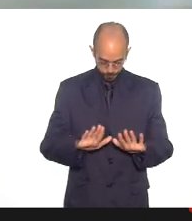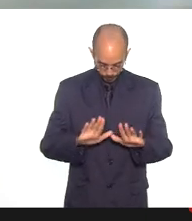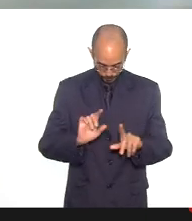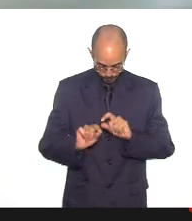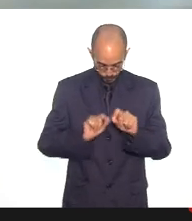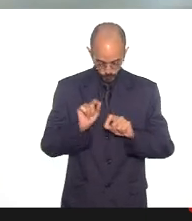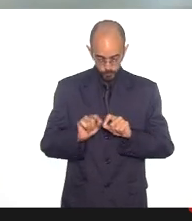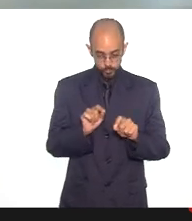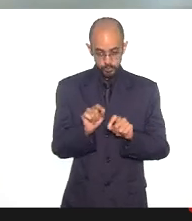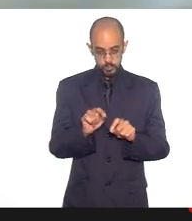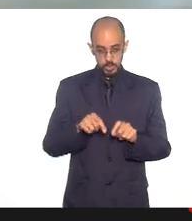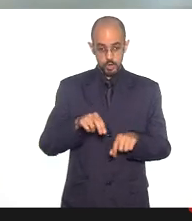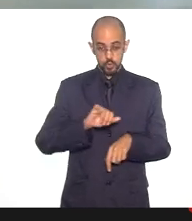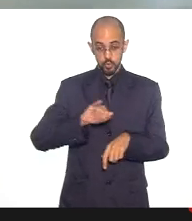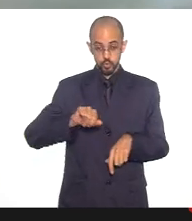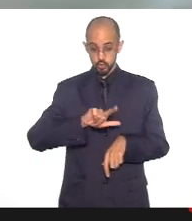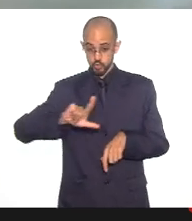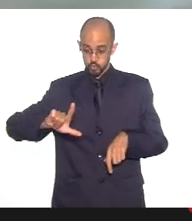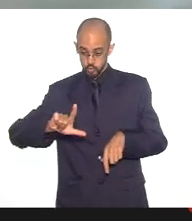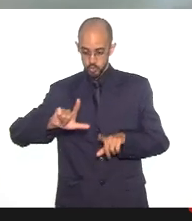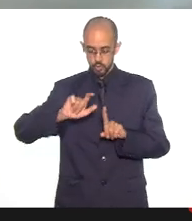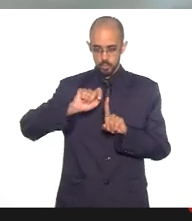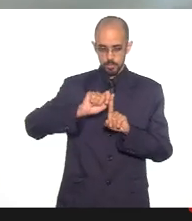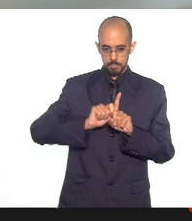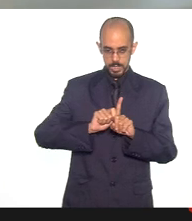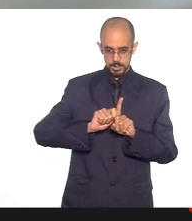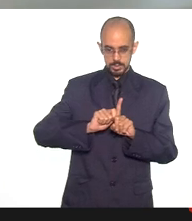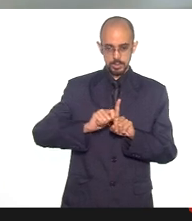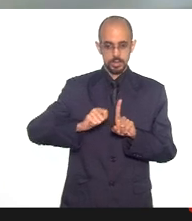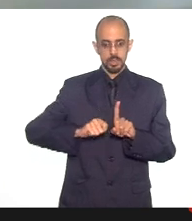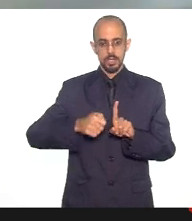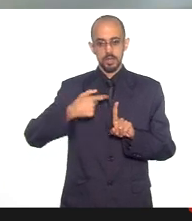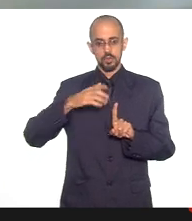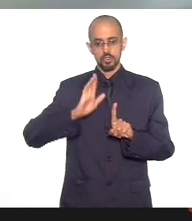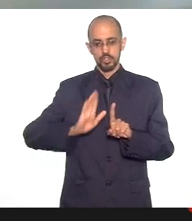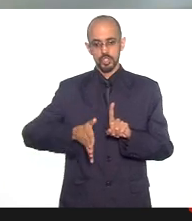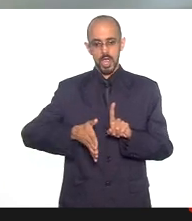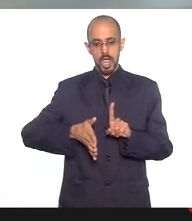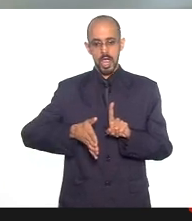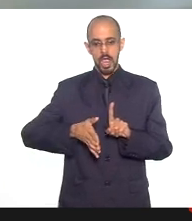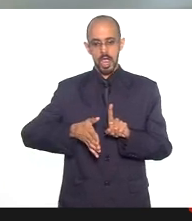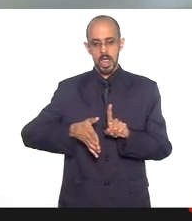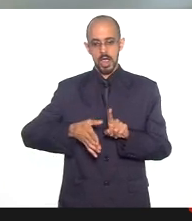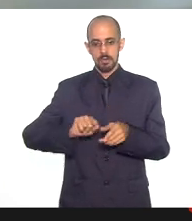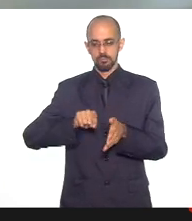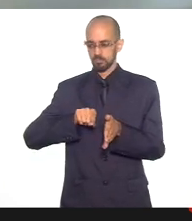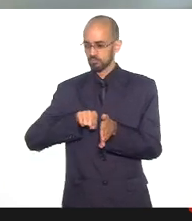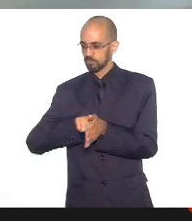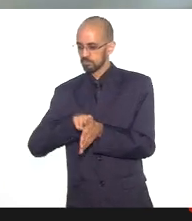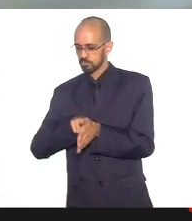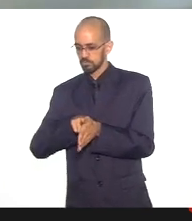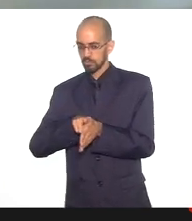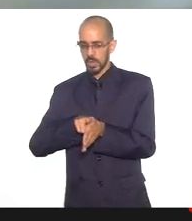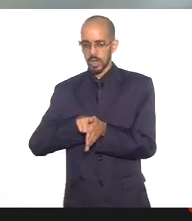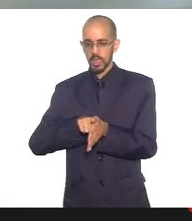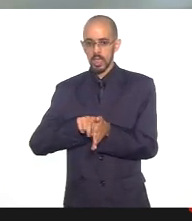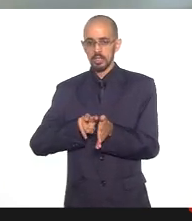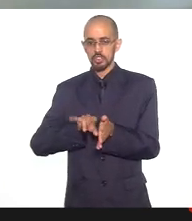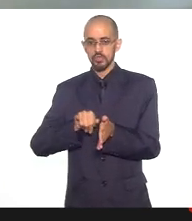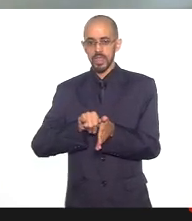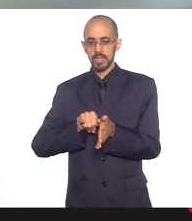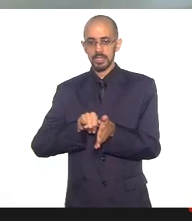E no mês de julho, eu verifiquei na semana passada, nesse ano haverá o recesso